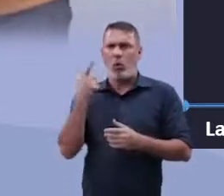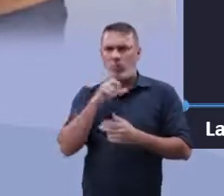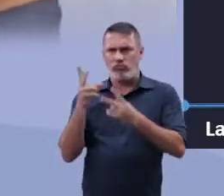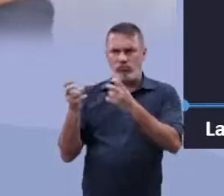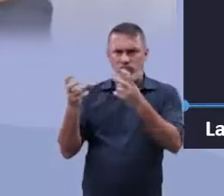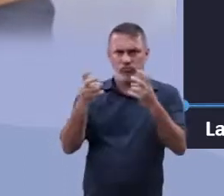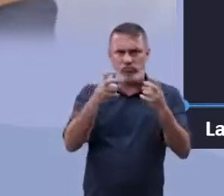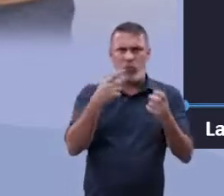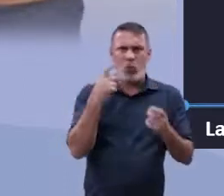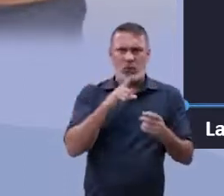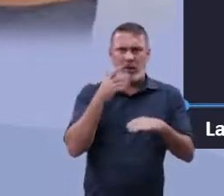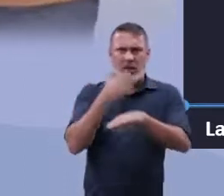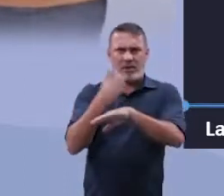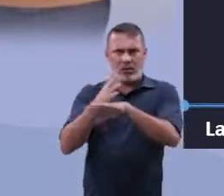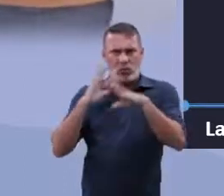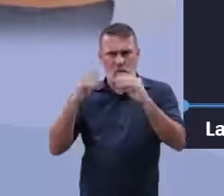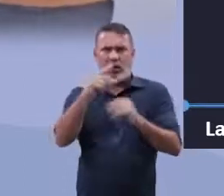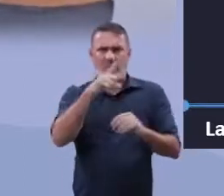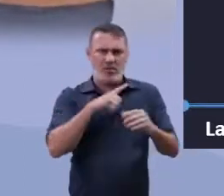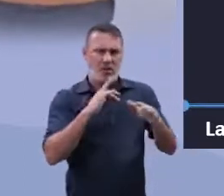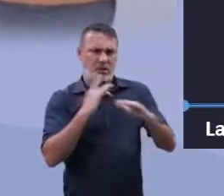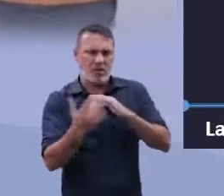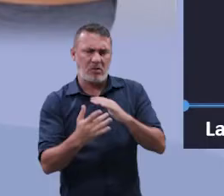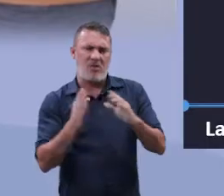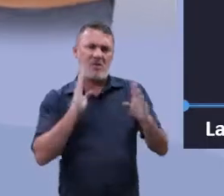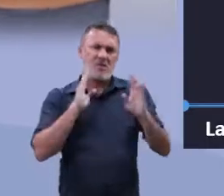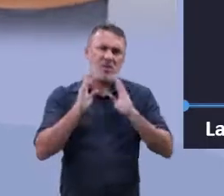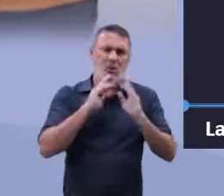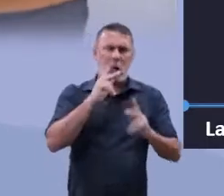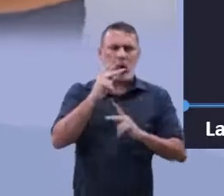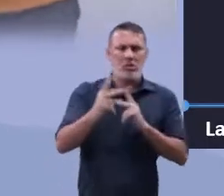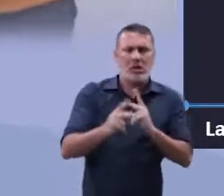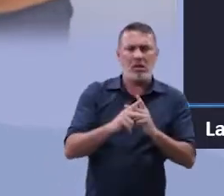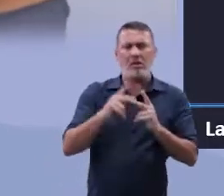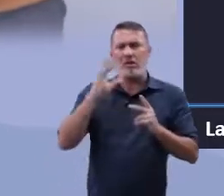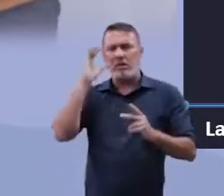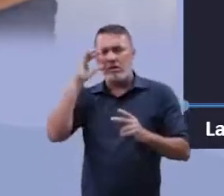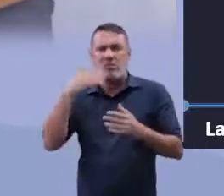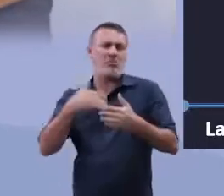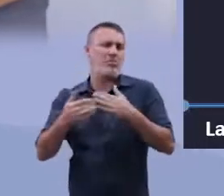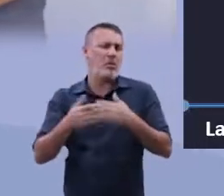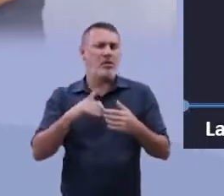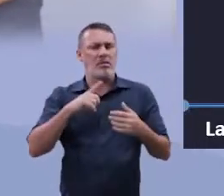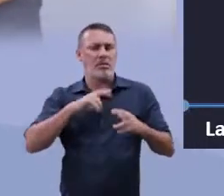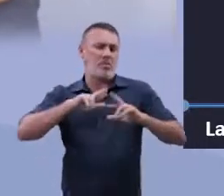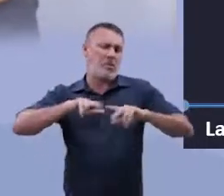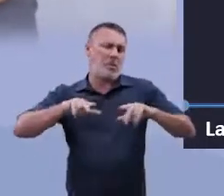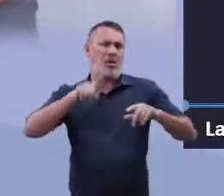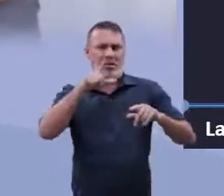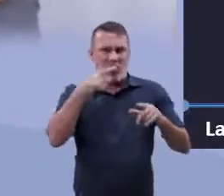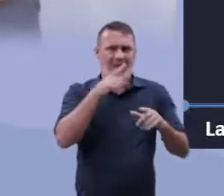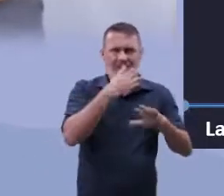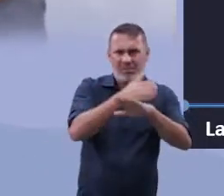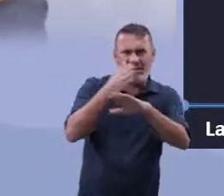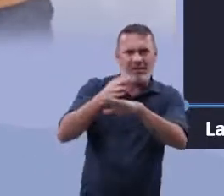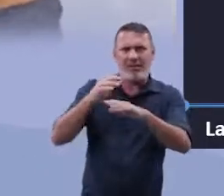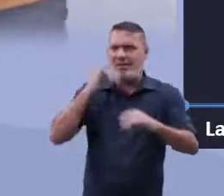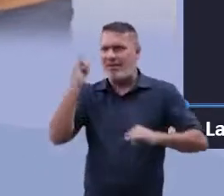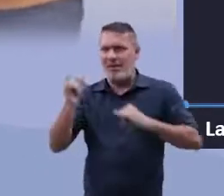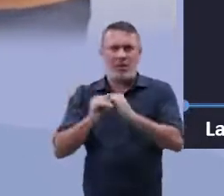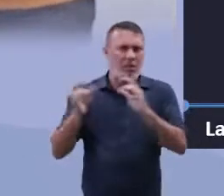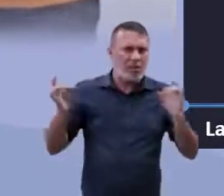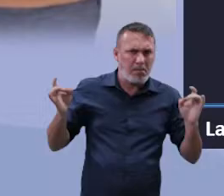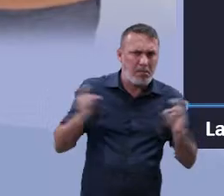acesso a tudo? Ah, eu tenho. Eu tenho rede social, tenho Facebook, tenho Orkut, nem sabe o que é Orkut, tem Vibeflog, também não sabe o